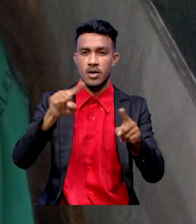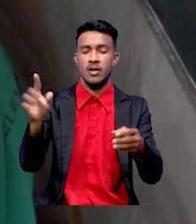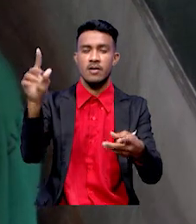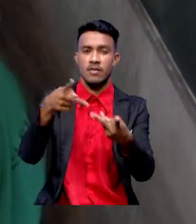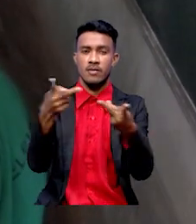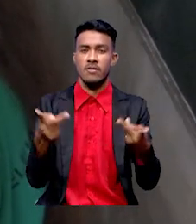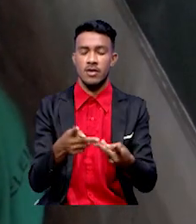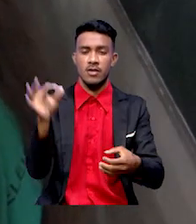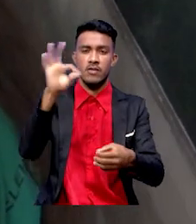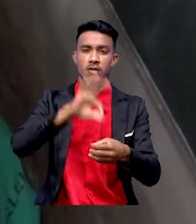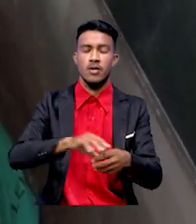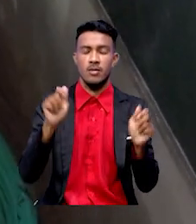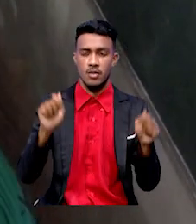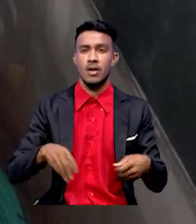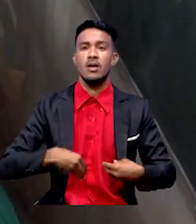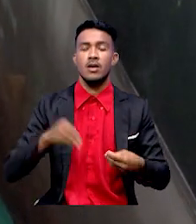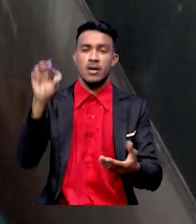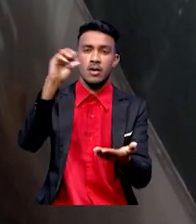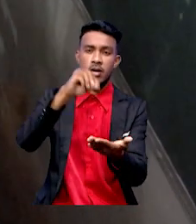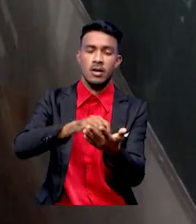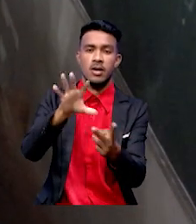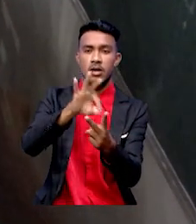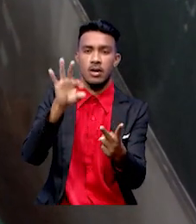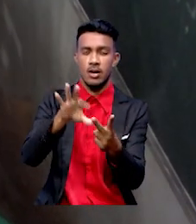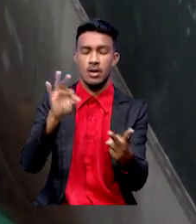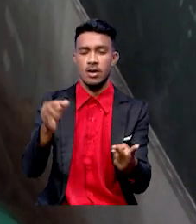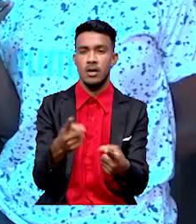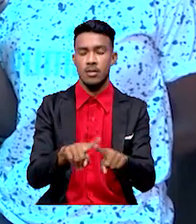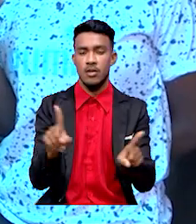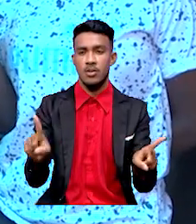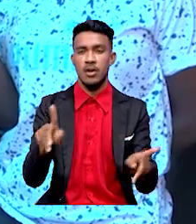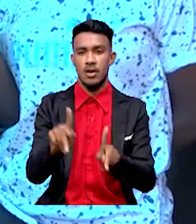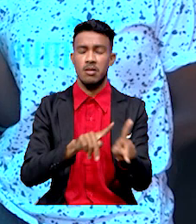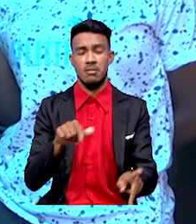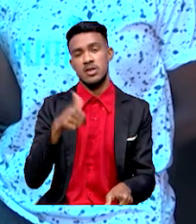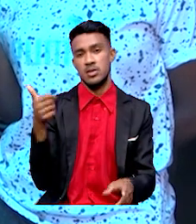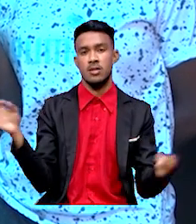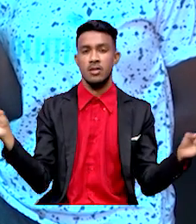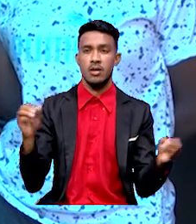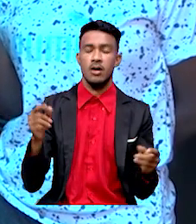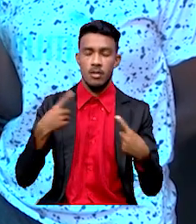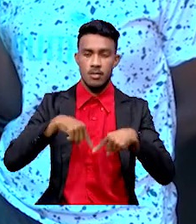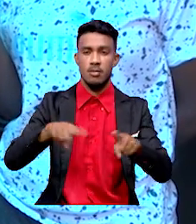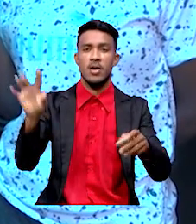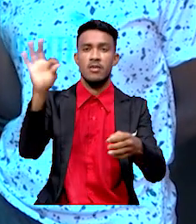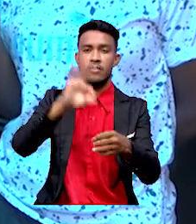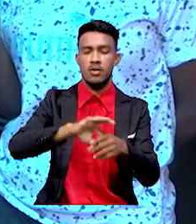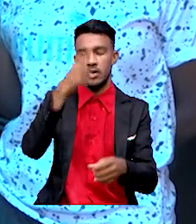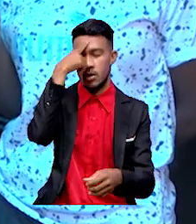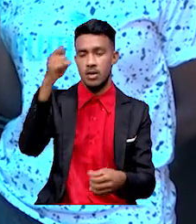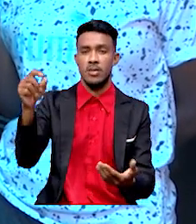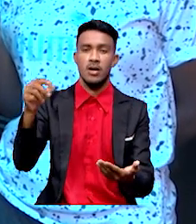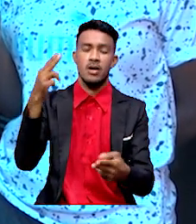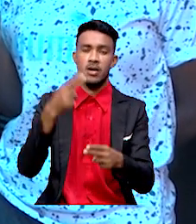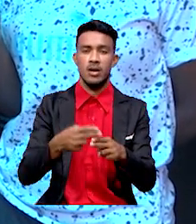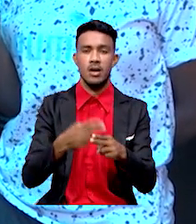Votação, Rodi Exerce Cidadania Direito, Maibê e a Cidadão Baum Nebe La Consegue Vota, Tamba Naran La Iha